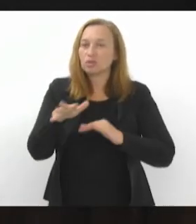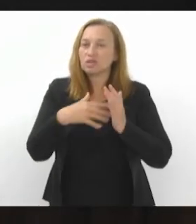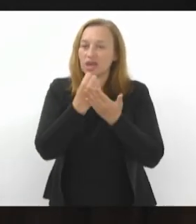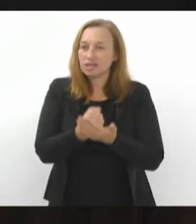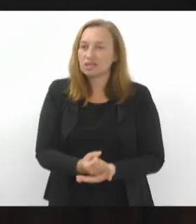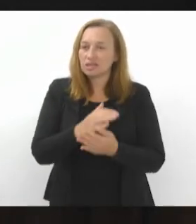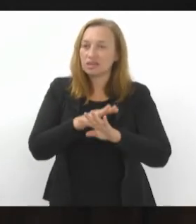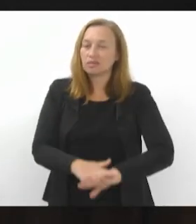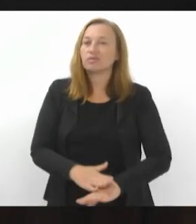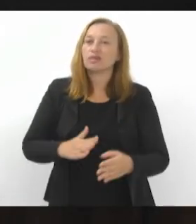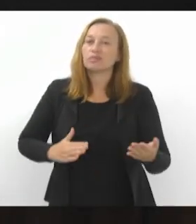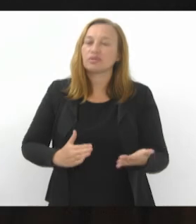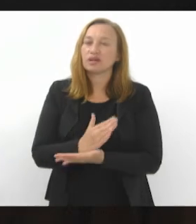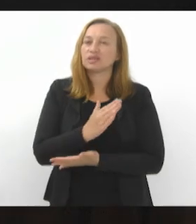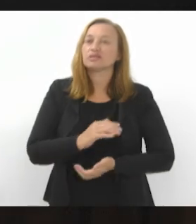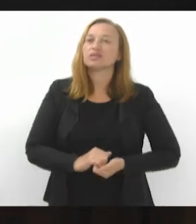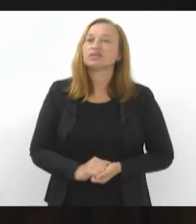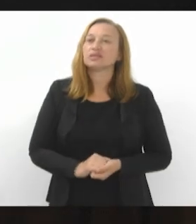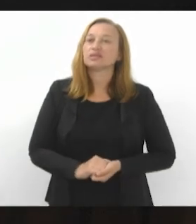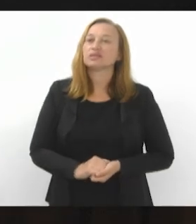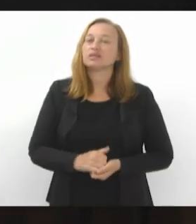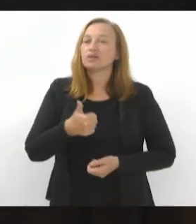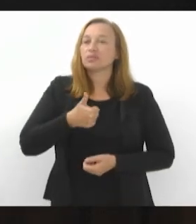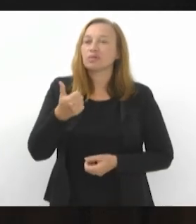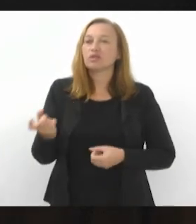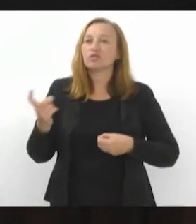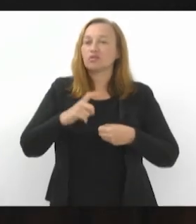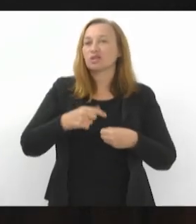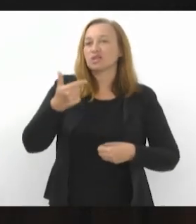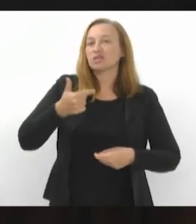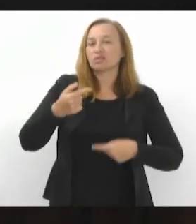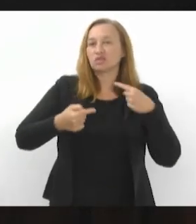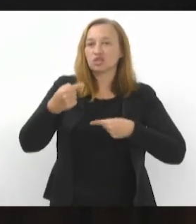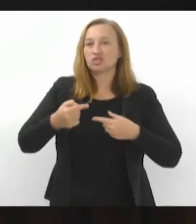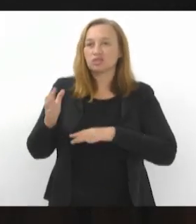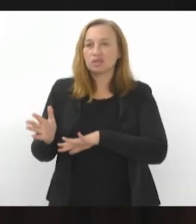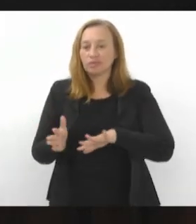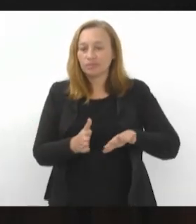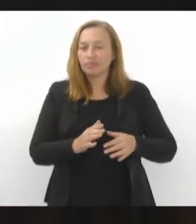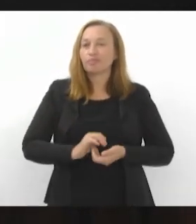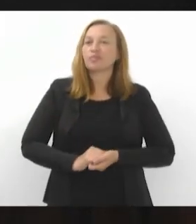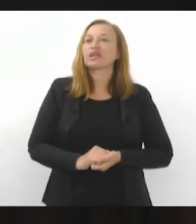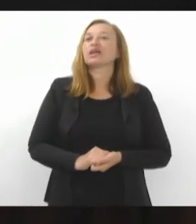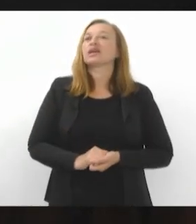aprovam permaneçam como estão. Aprovada em primeira e retorna em segunda.